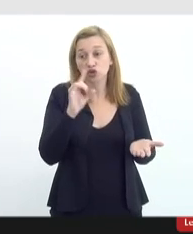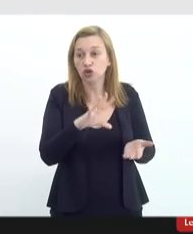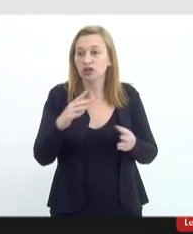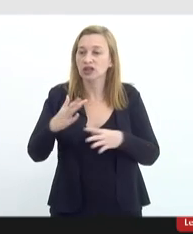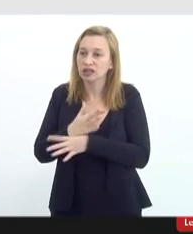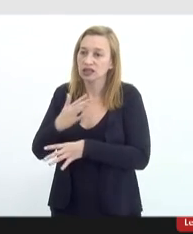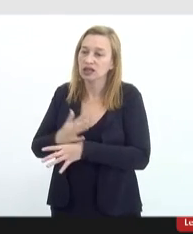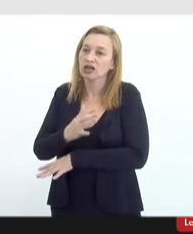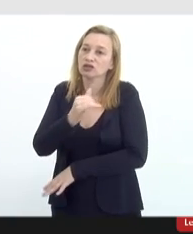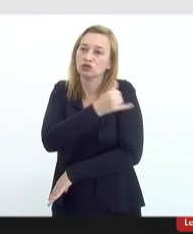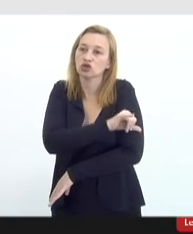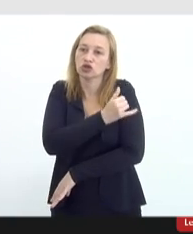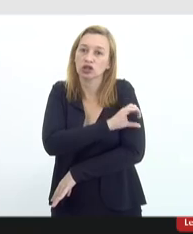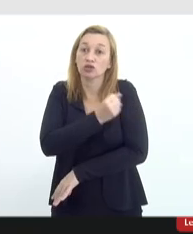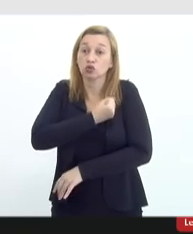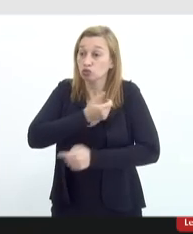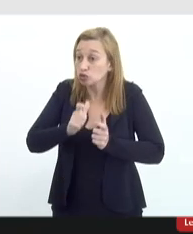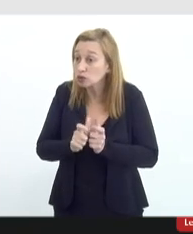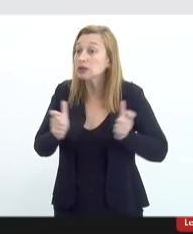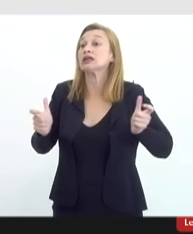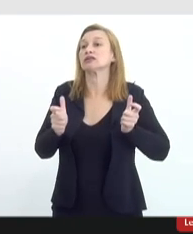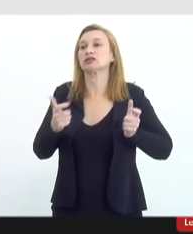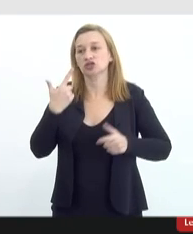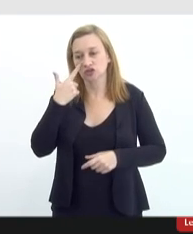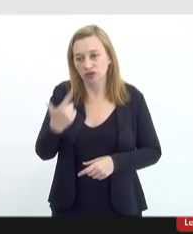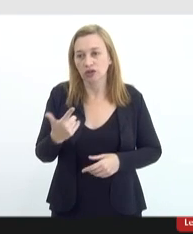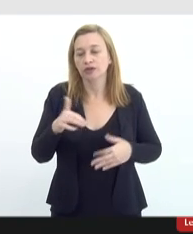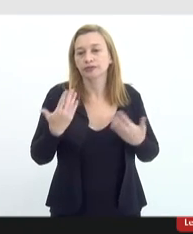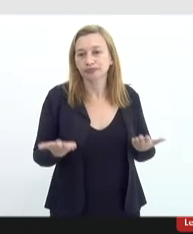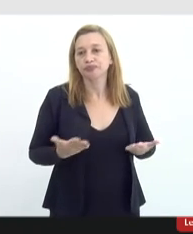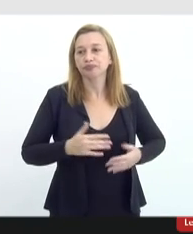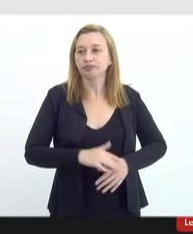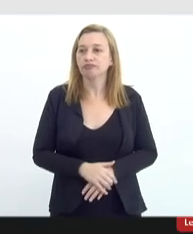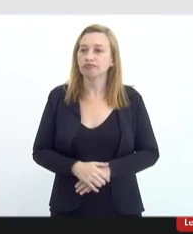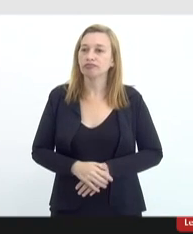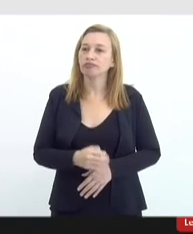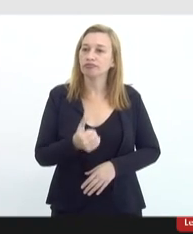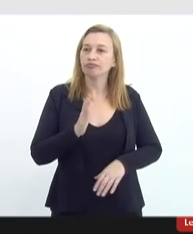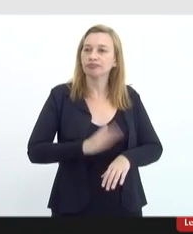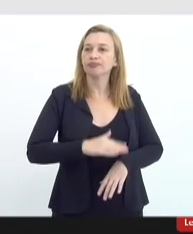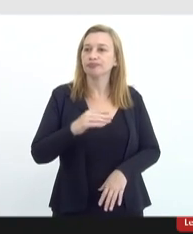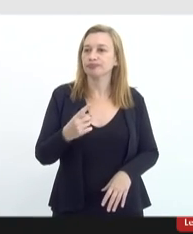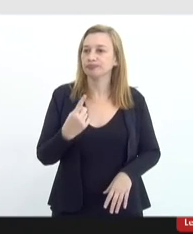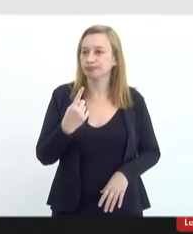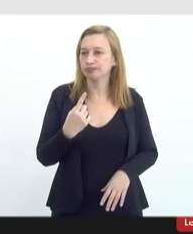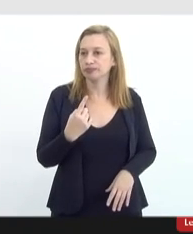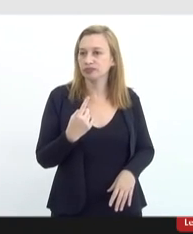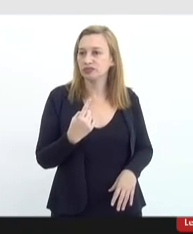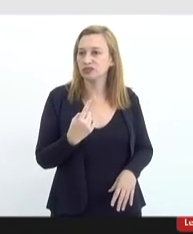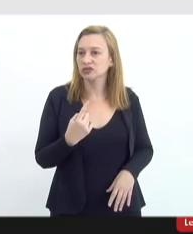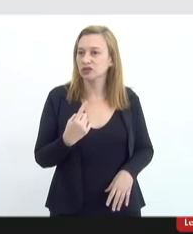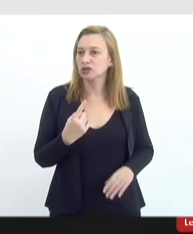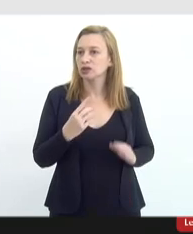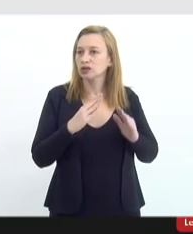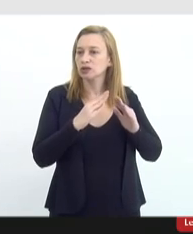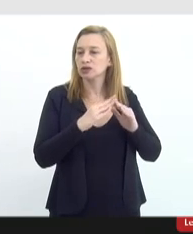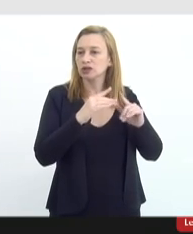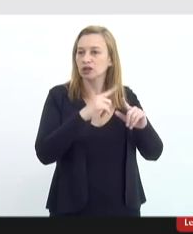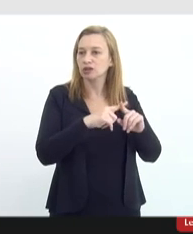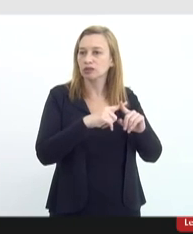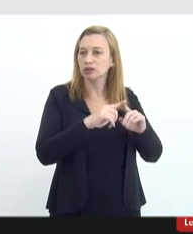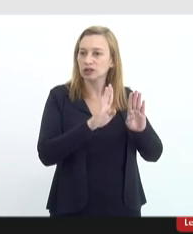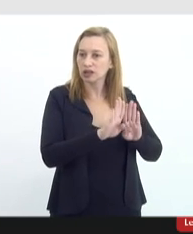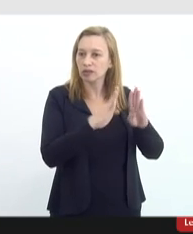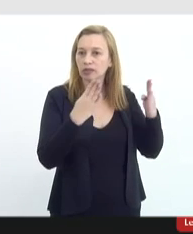que já deu um volume absurdo, né? E de um pouquinho mais de um templo, né? Mas um templo sendo aberto no Rio de